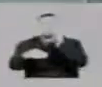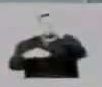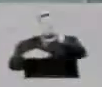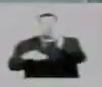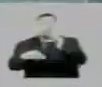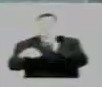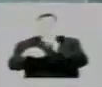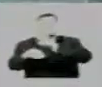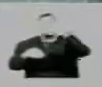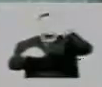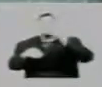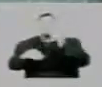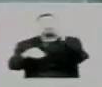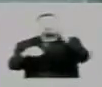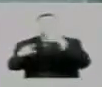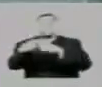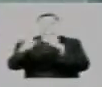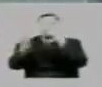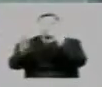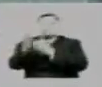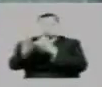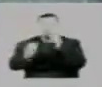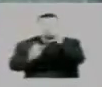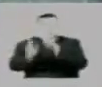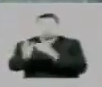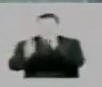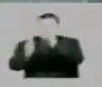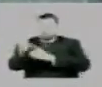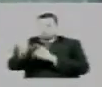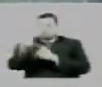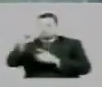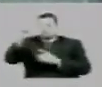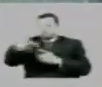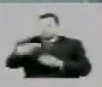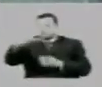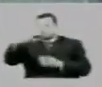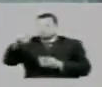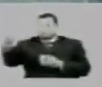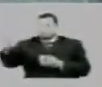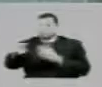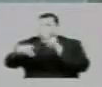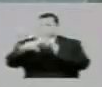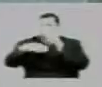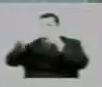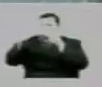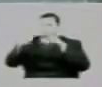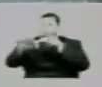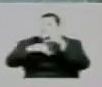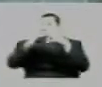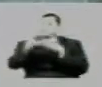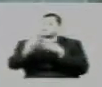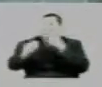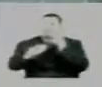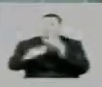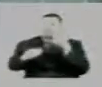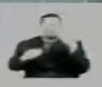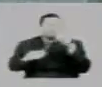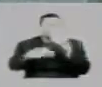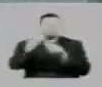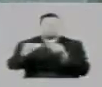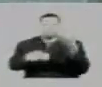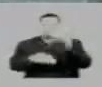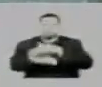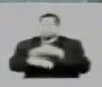caro no futuro, porque o endividamento na ordem de 1 bilhão e 400 milhões para uma obra que todo mundo diz que é inviável